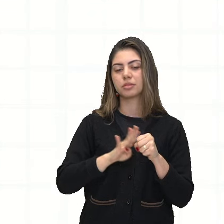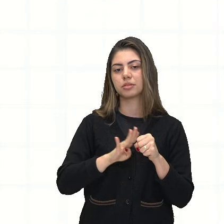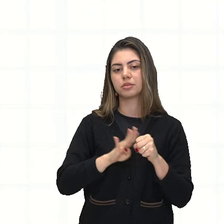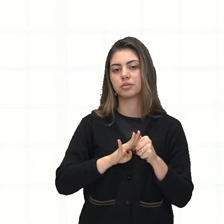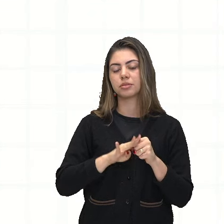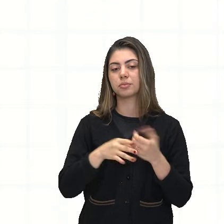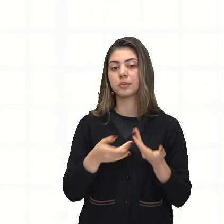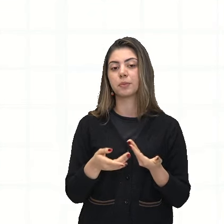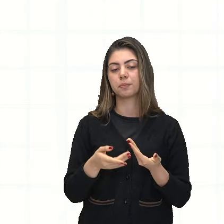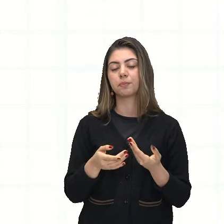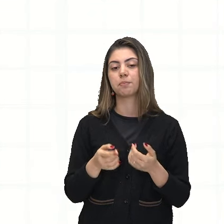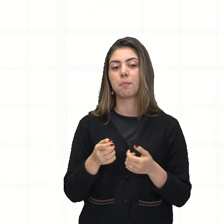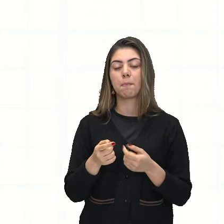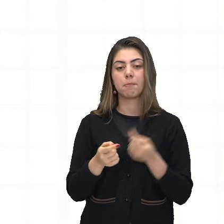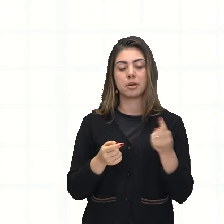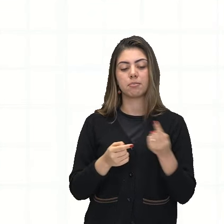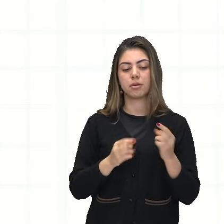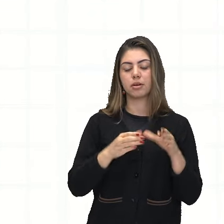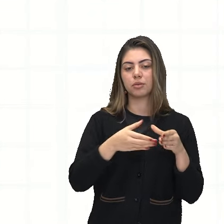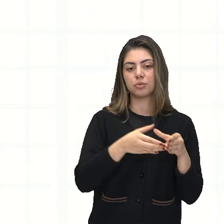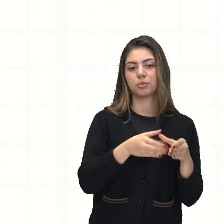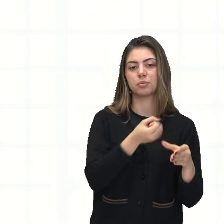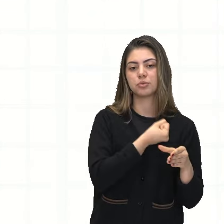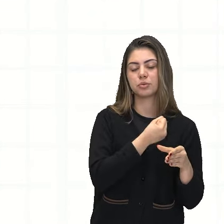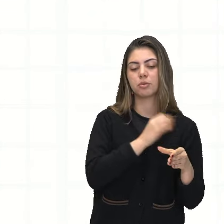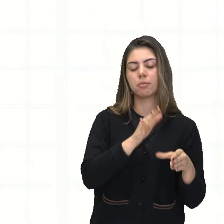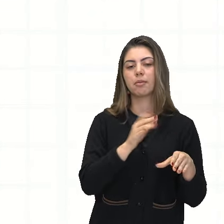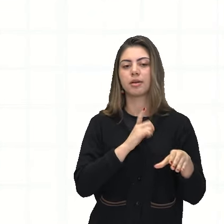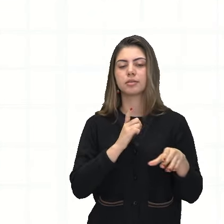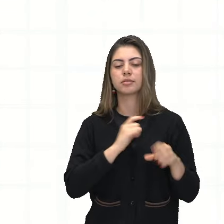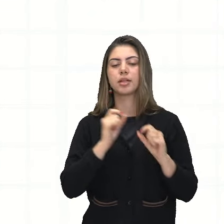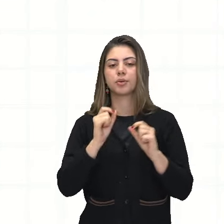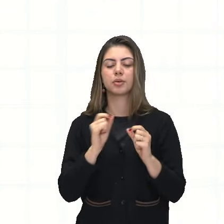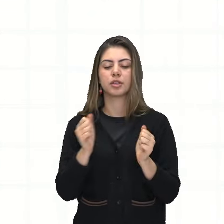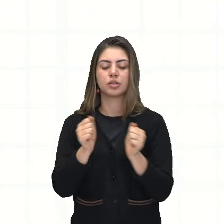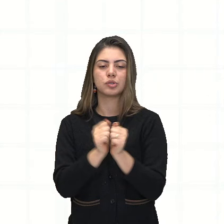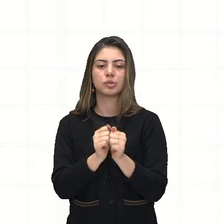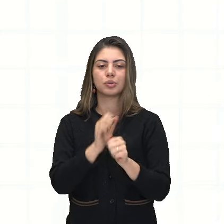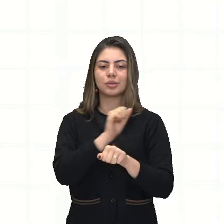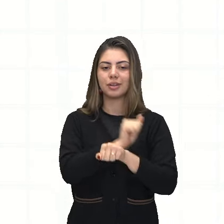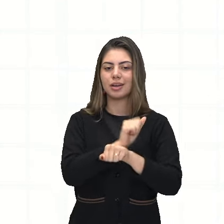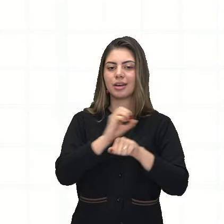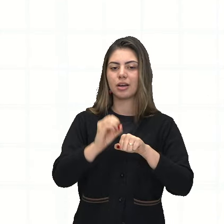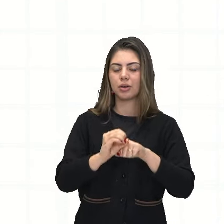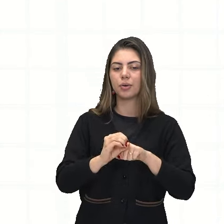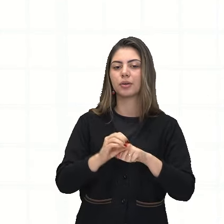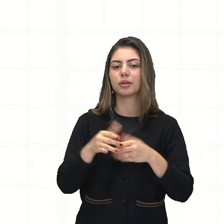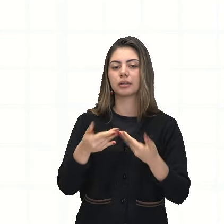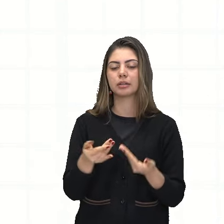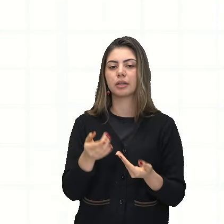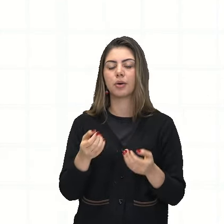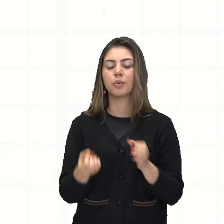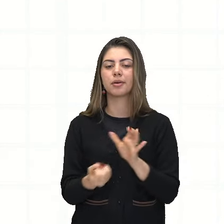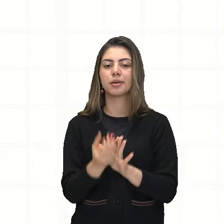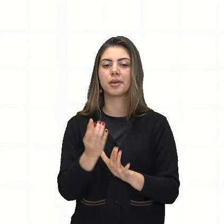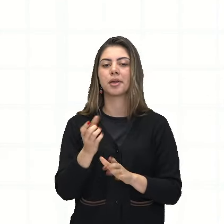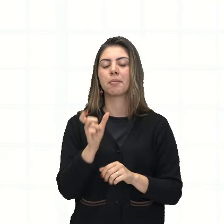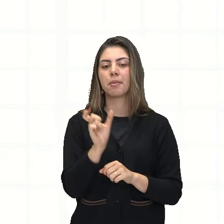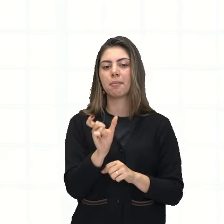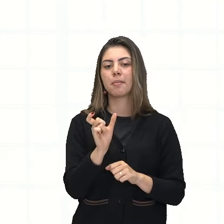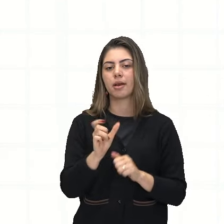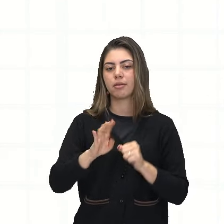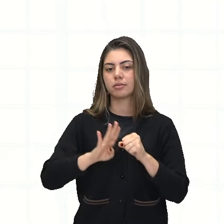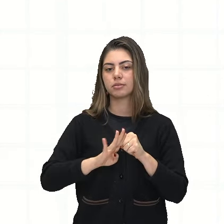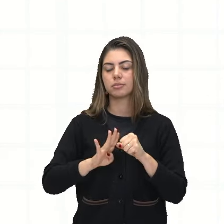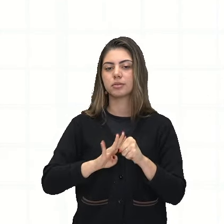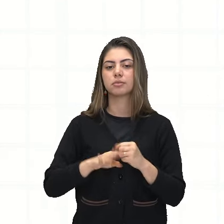numeral na essência, mas ele está acompanhado pelo artigo O. Então, se torna uma palavra substantivada. E